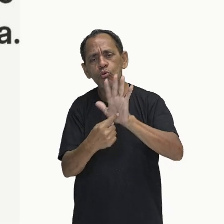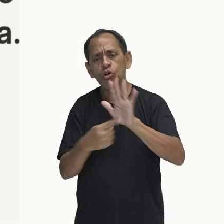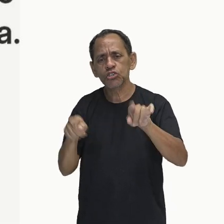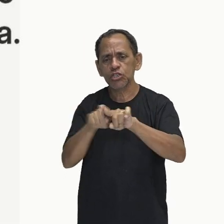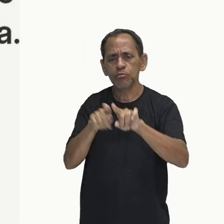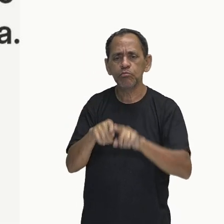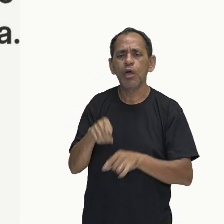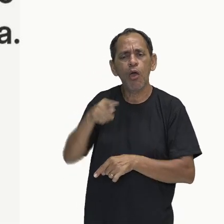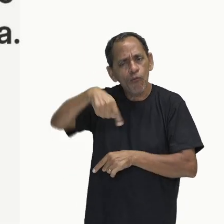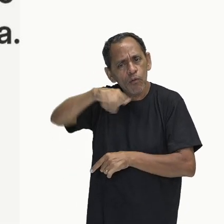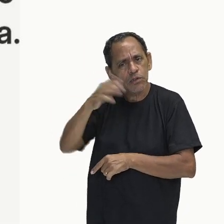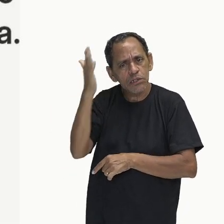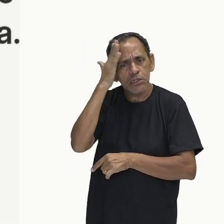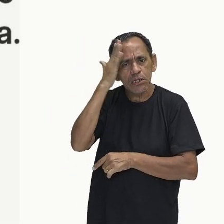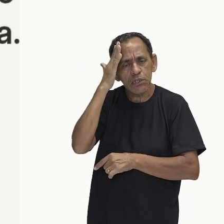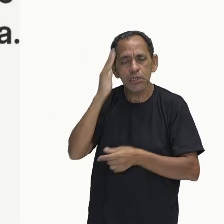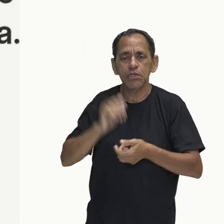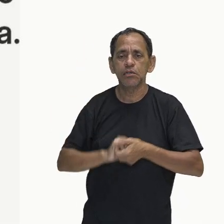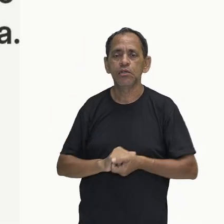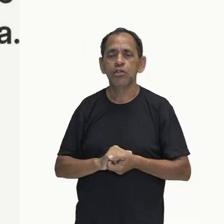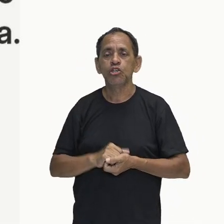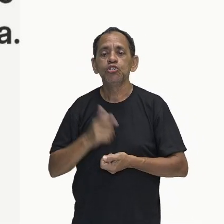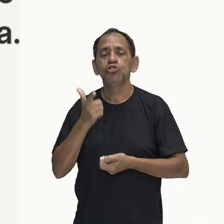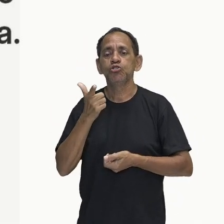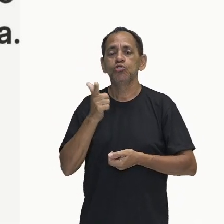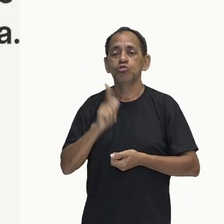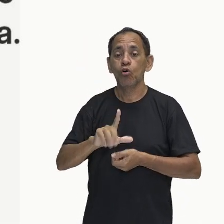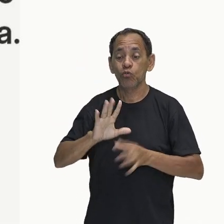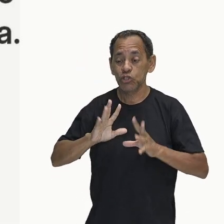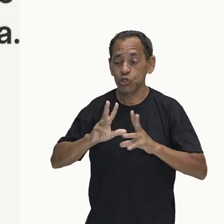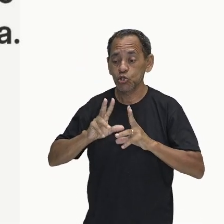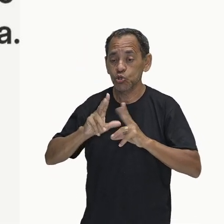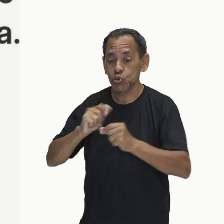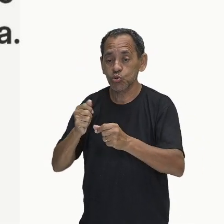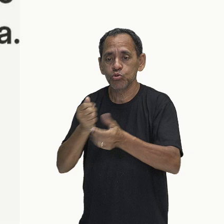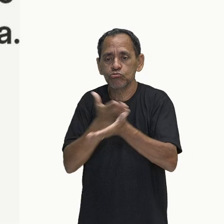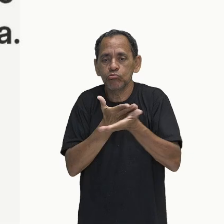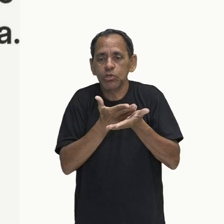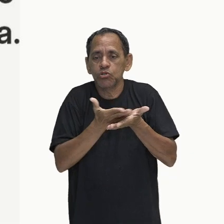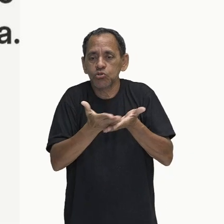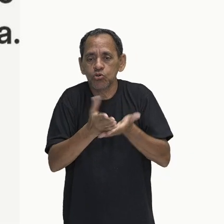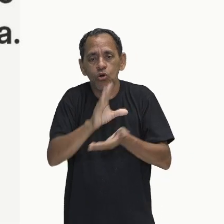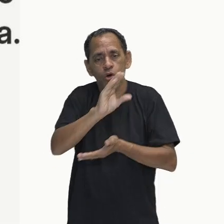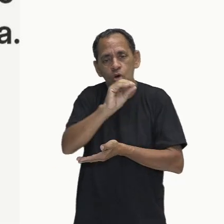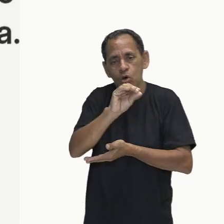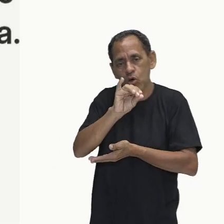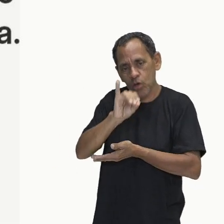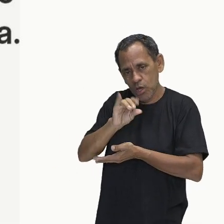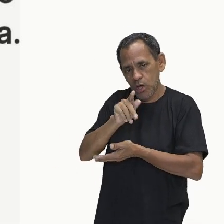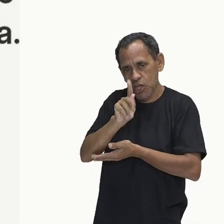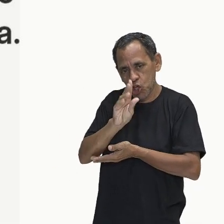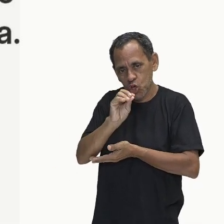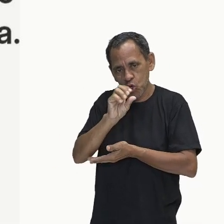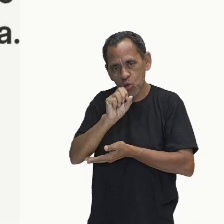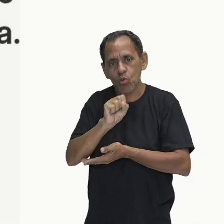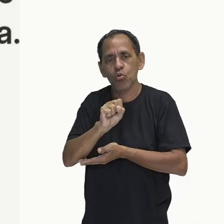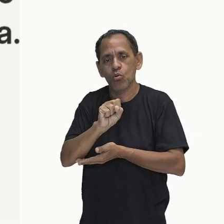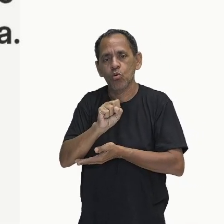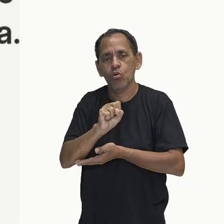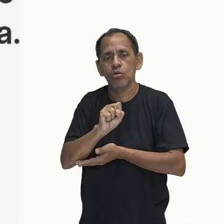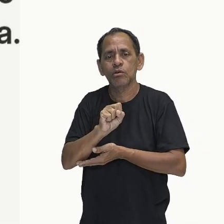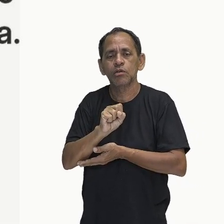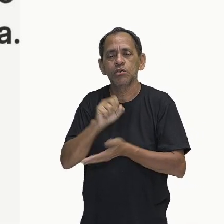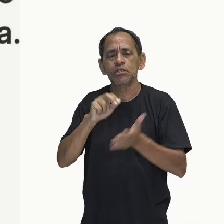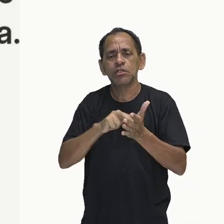vocês. Mais uma vez, tá bom, gente? Tudo nasceu do oikos. O que é oiko,